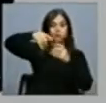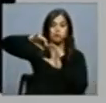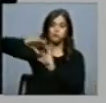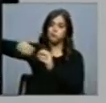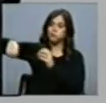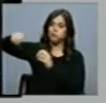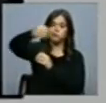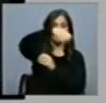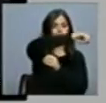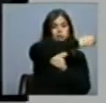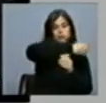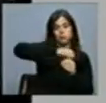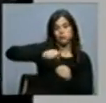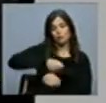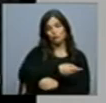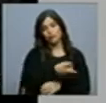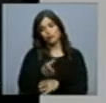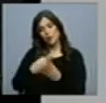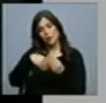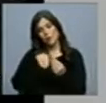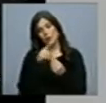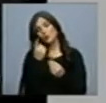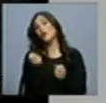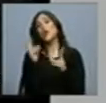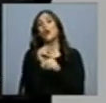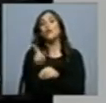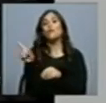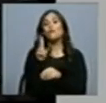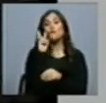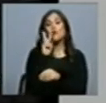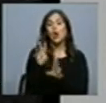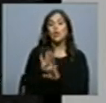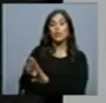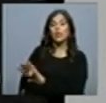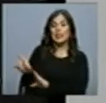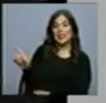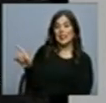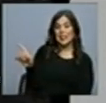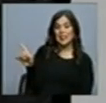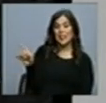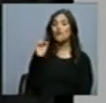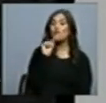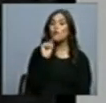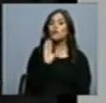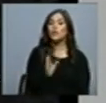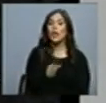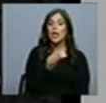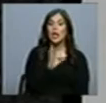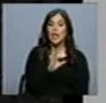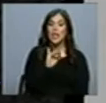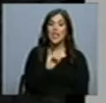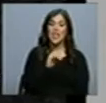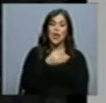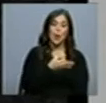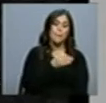mais recente adição à nossa família é aquele pontinho que estamos a ver do lado direito nesta imagem. Já lhe deram o nome de Hipocampo. Nós